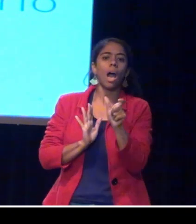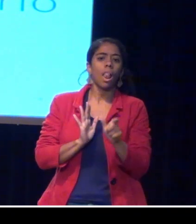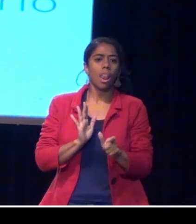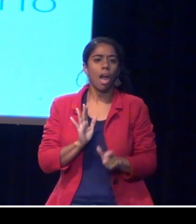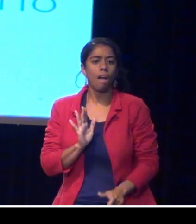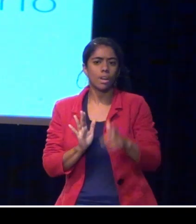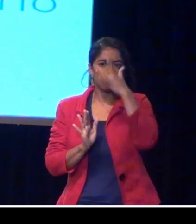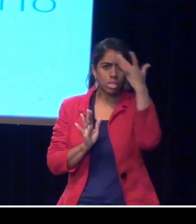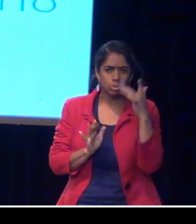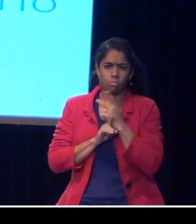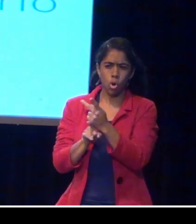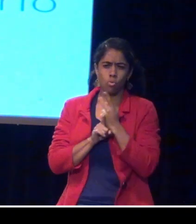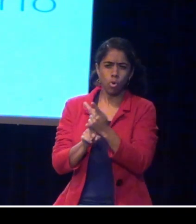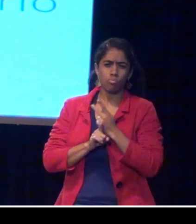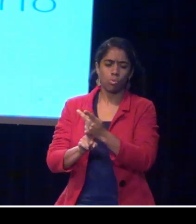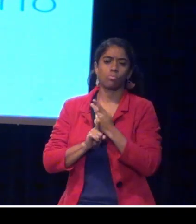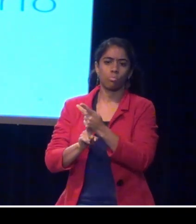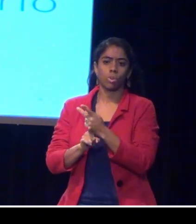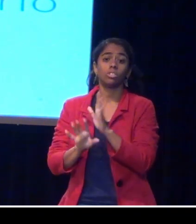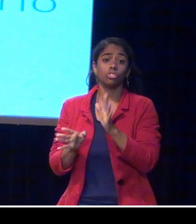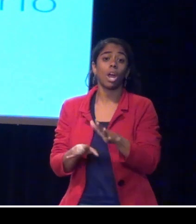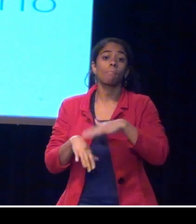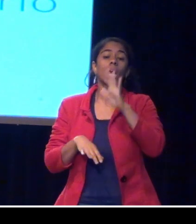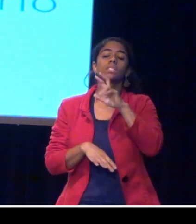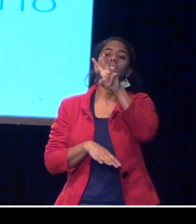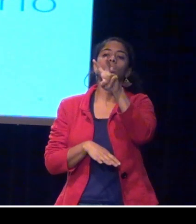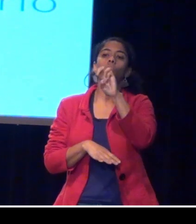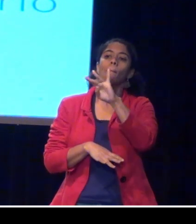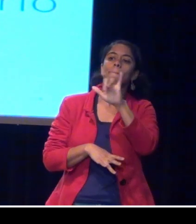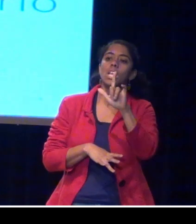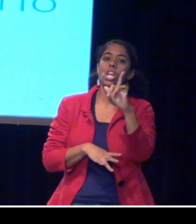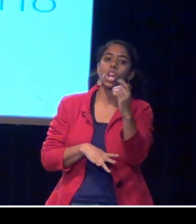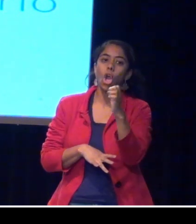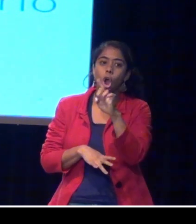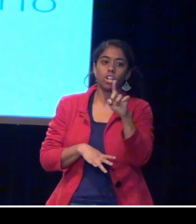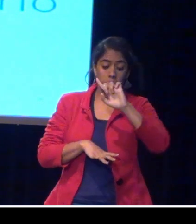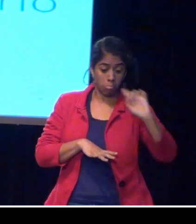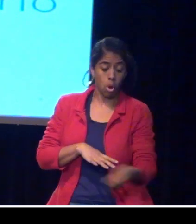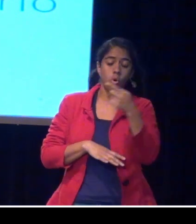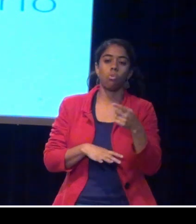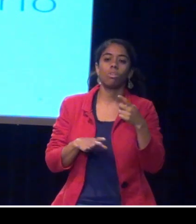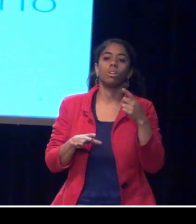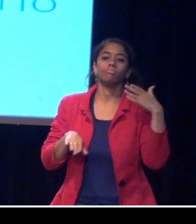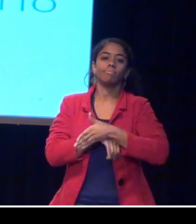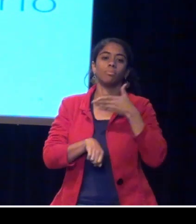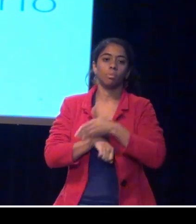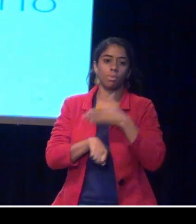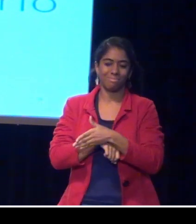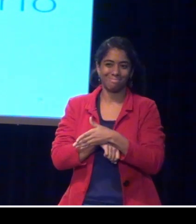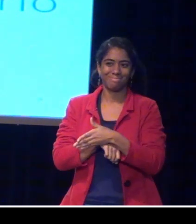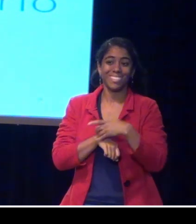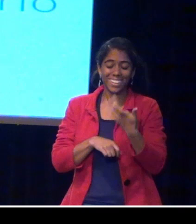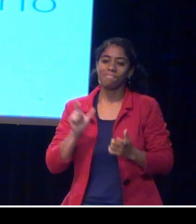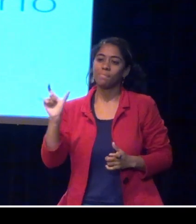de acessos. A palavra tecnologia está entre as mais